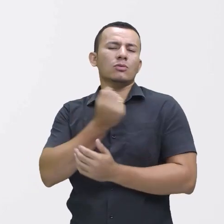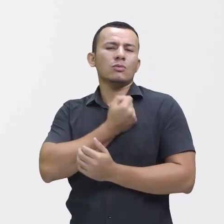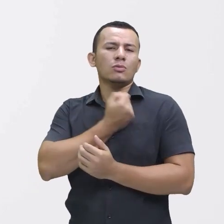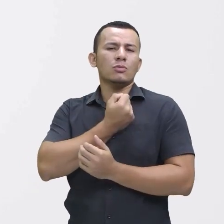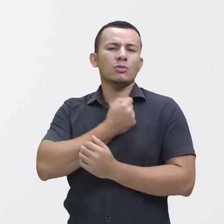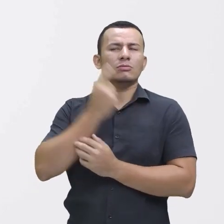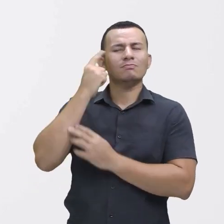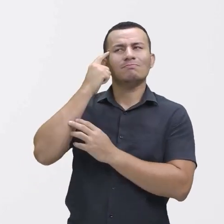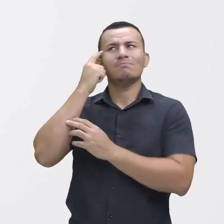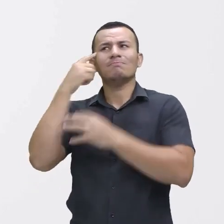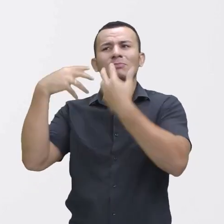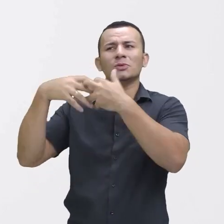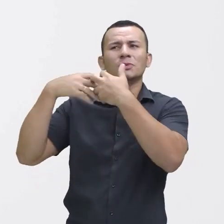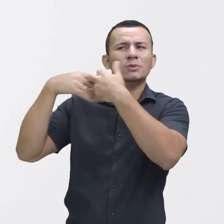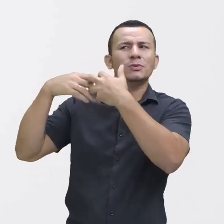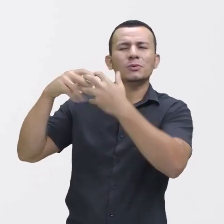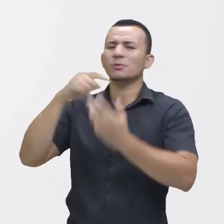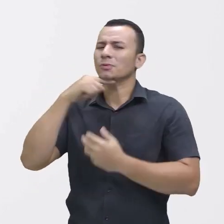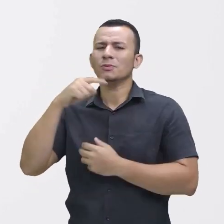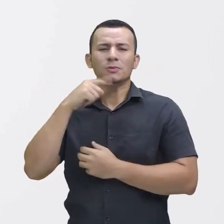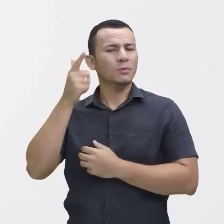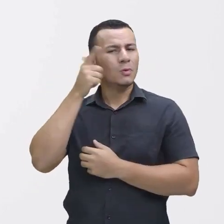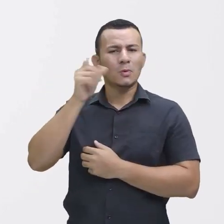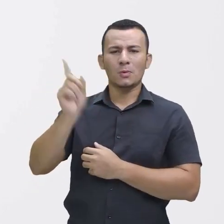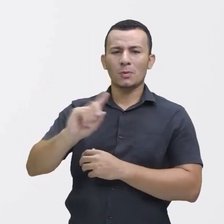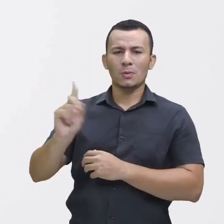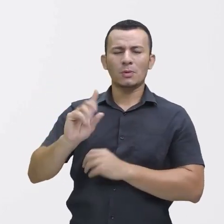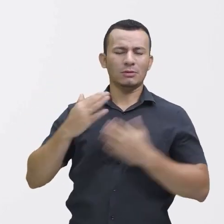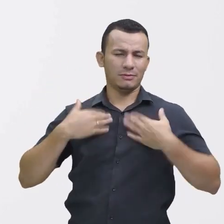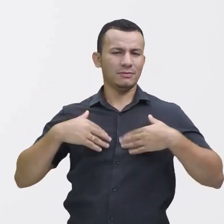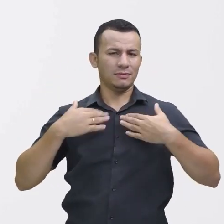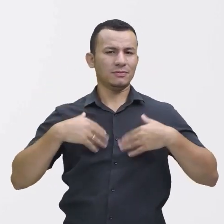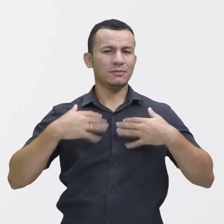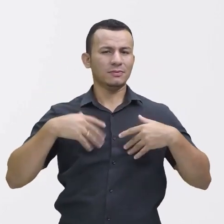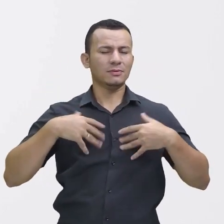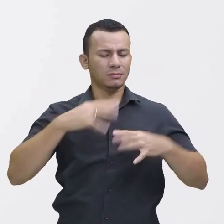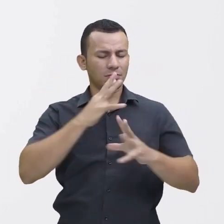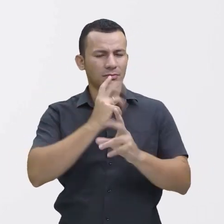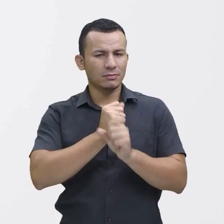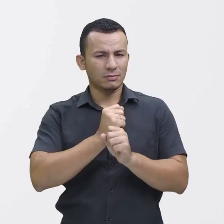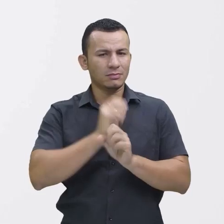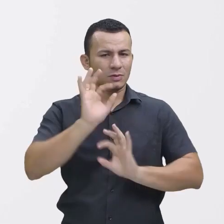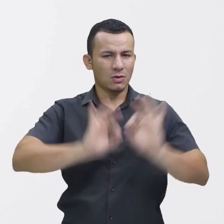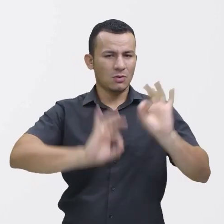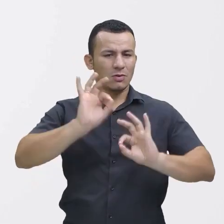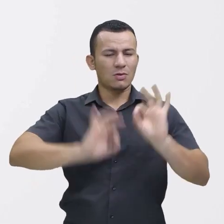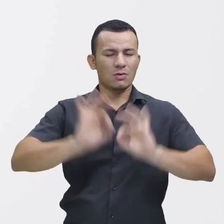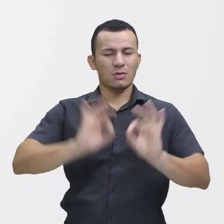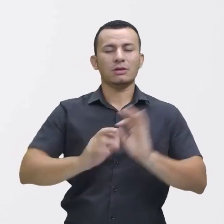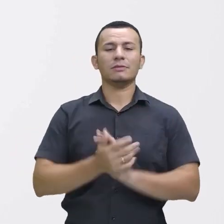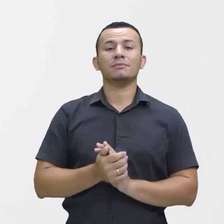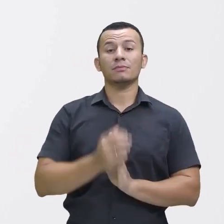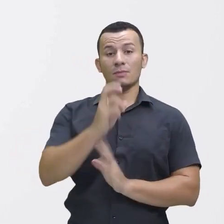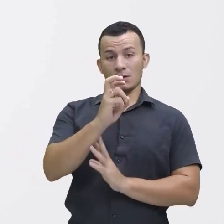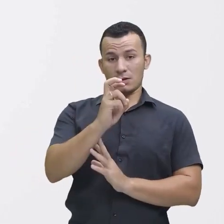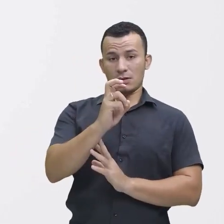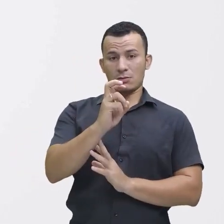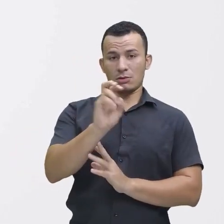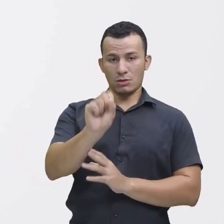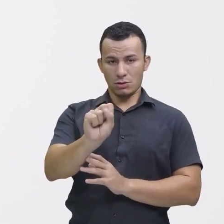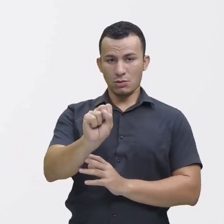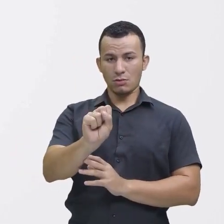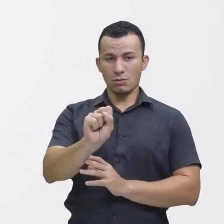mental? Ah, então bora armar essa continha aí e resolver o problema já já. Então, se eu tenho 58